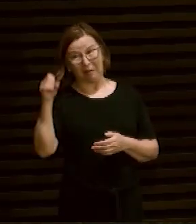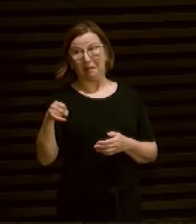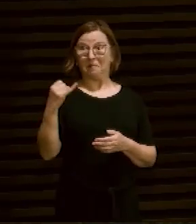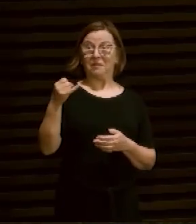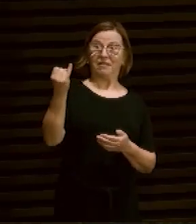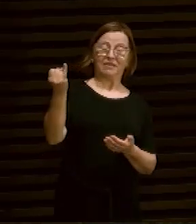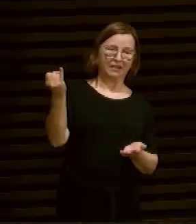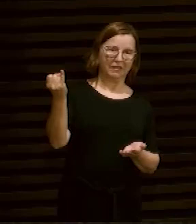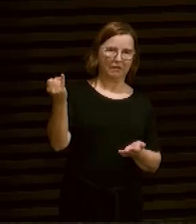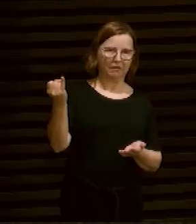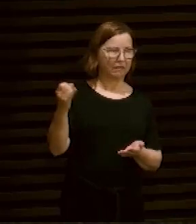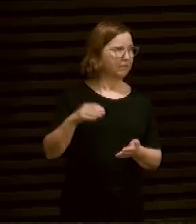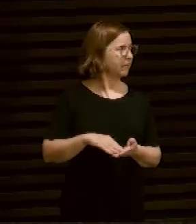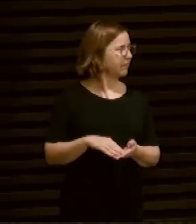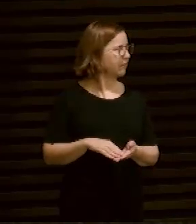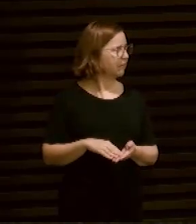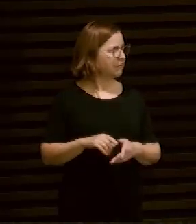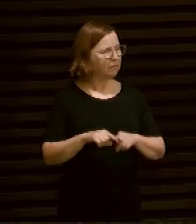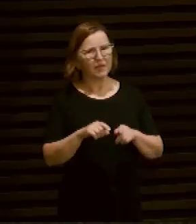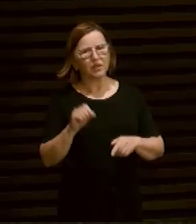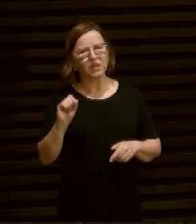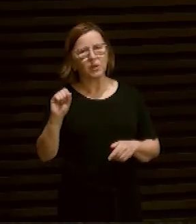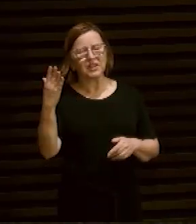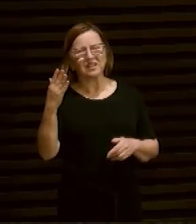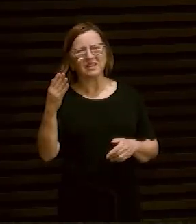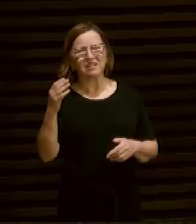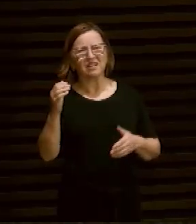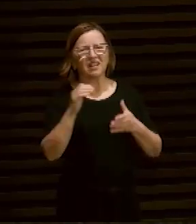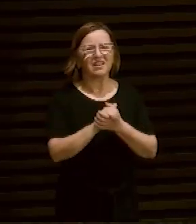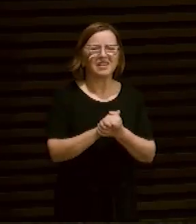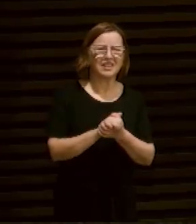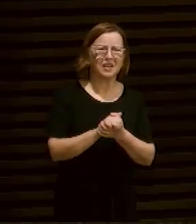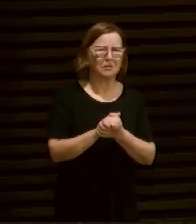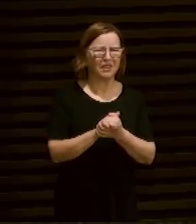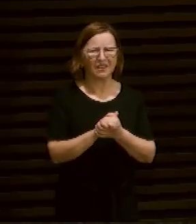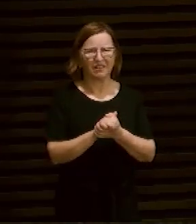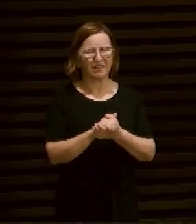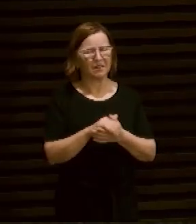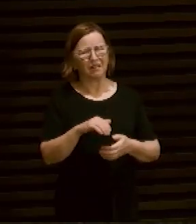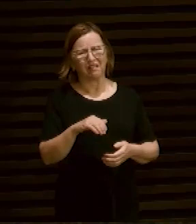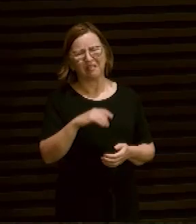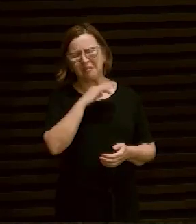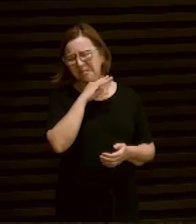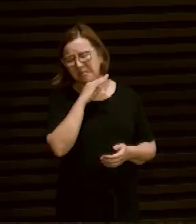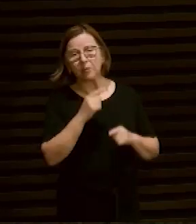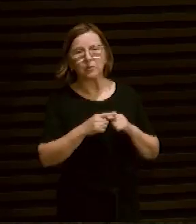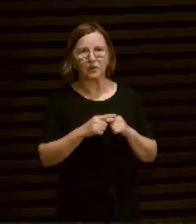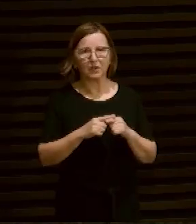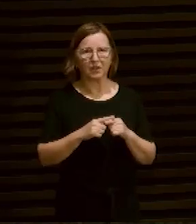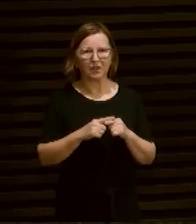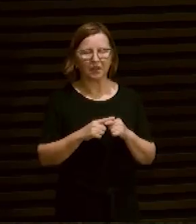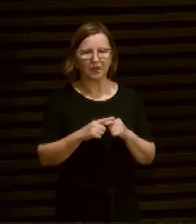importante. O que está acontecendo com o seu casamento? Está lá um casamento tal. Por quê? Porque um está olhando